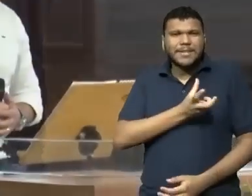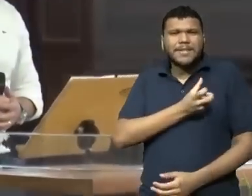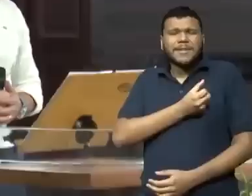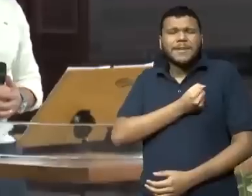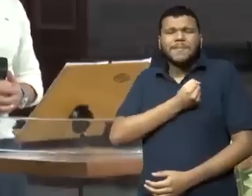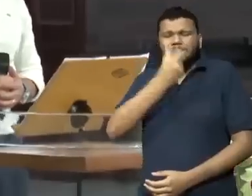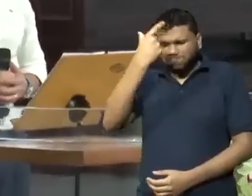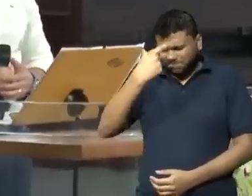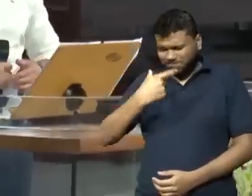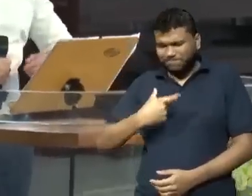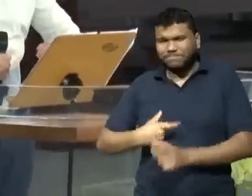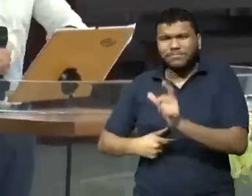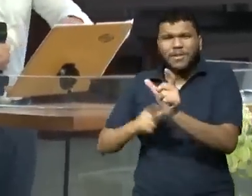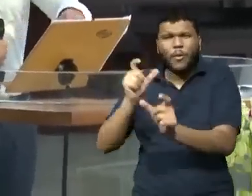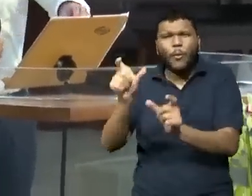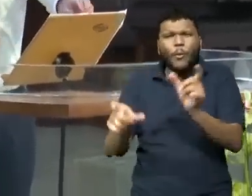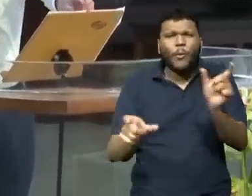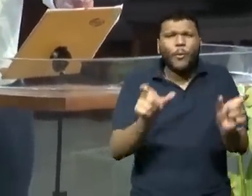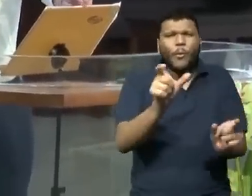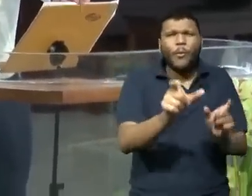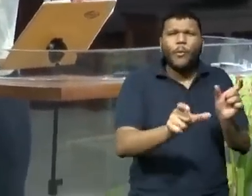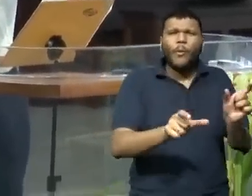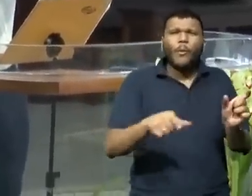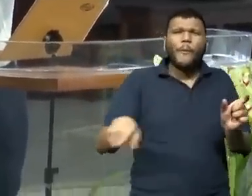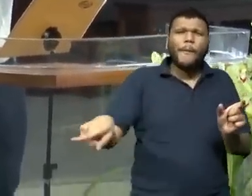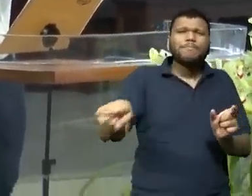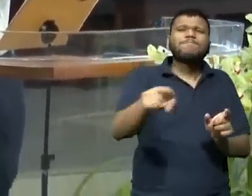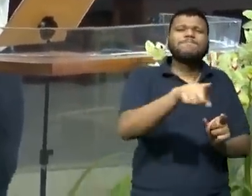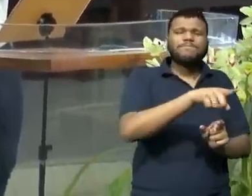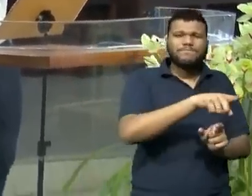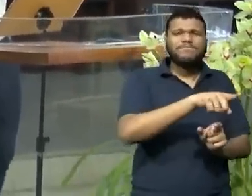carregou as nossas culpas